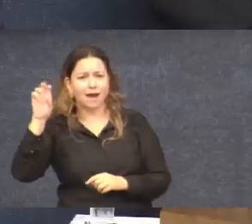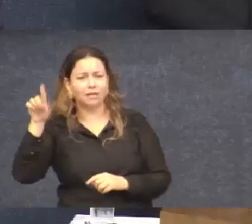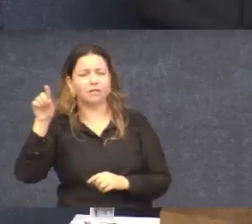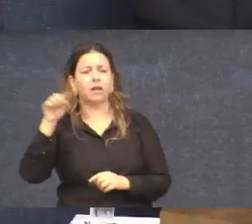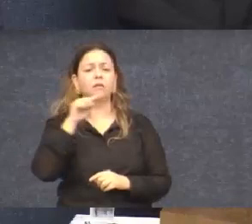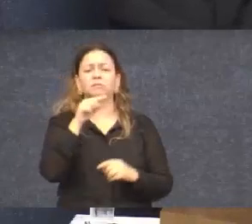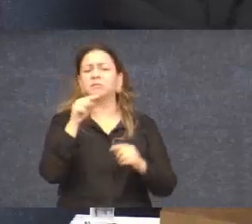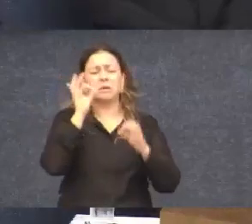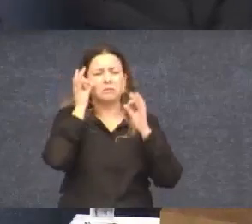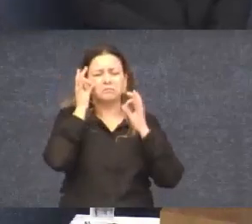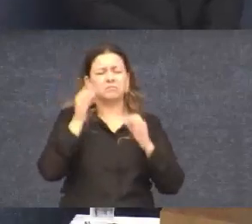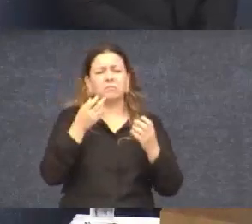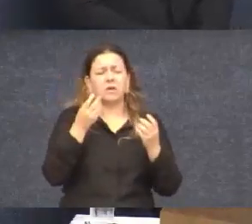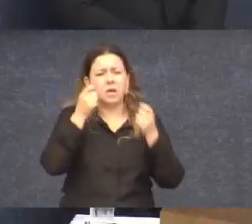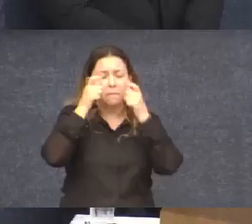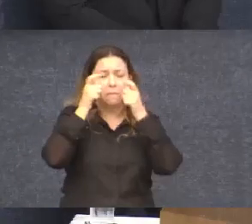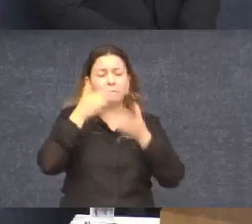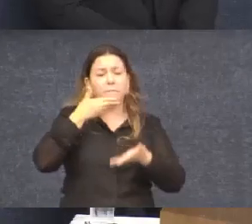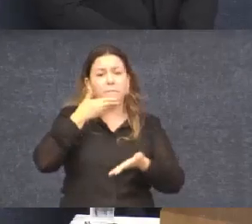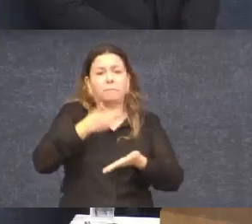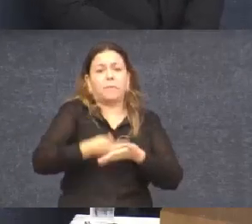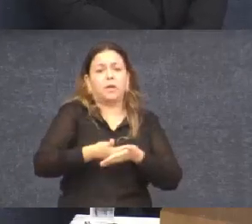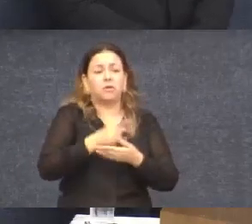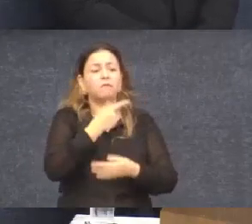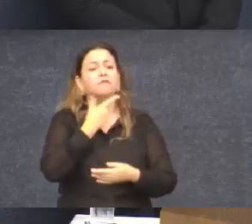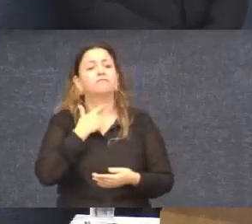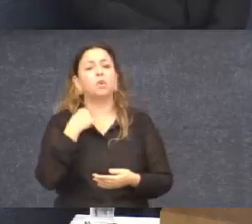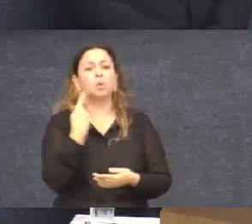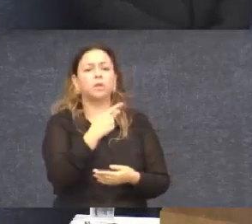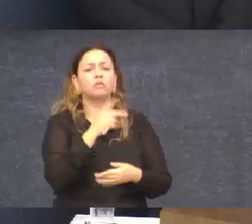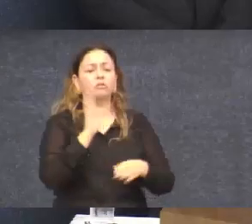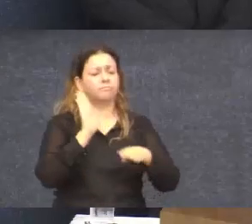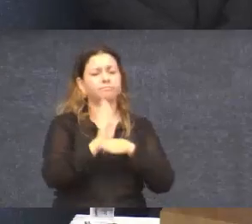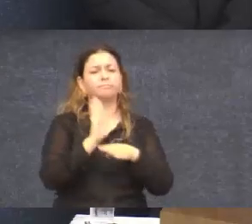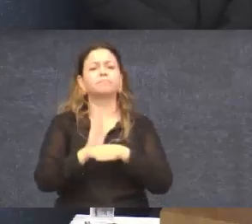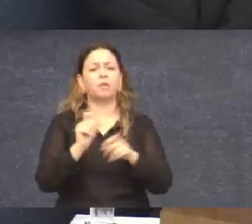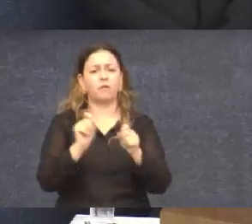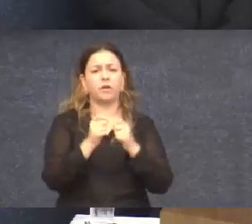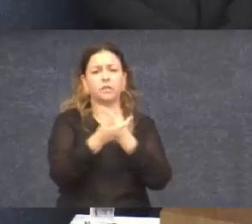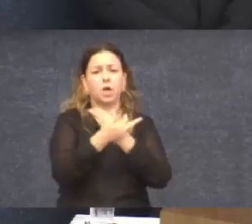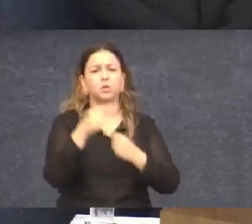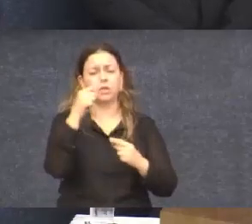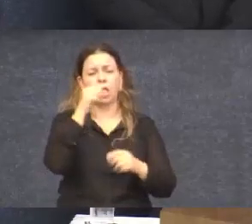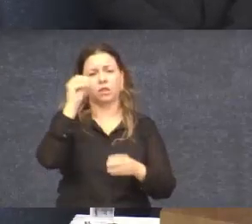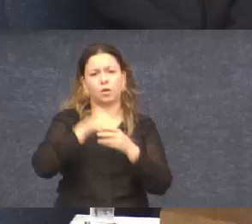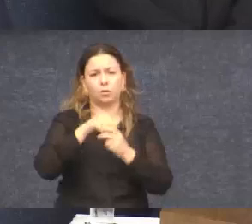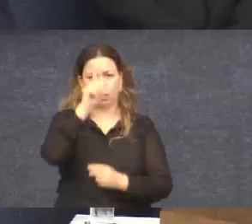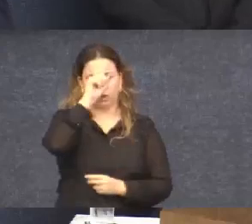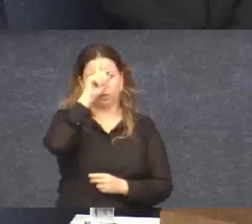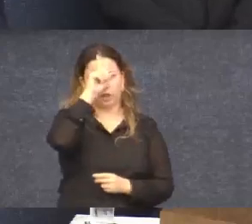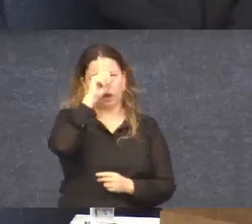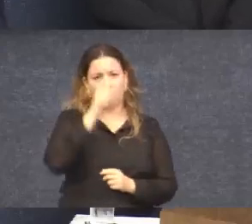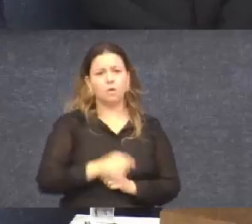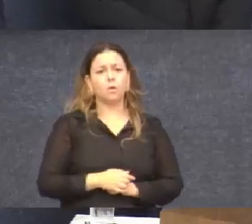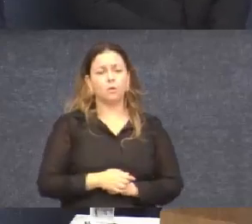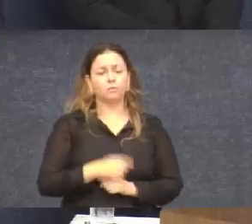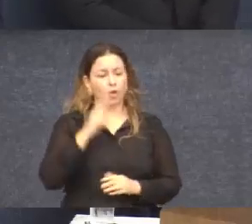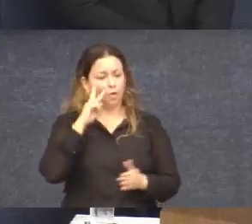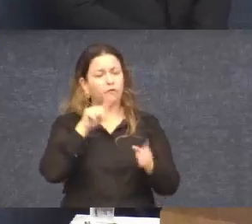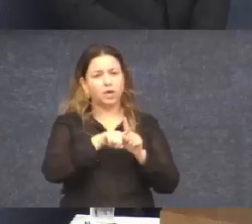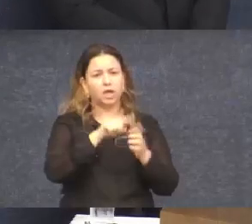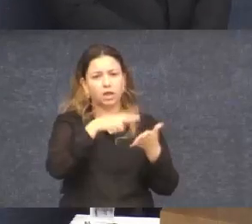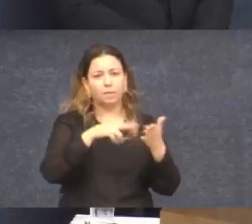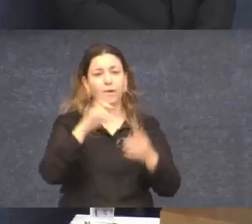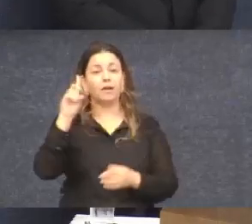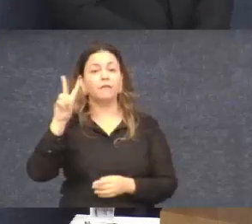é impressionante a vontade de servir, de fazer a diferença naquele hospital, que é uma grande referência da mesma forma. Eu vi aqui também